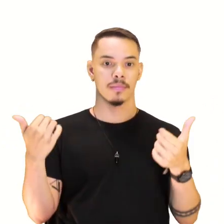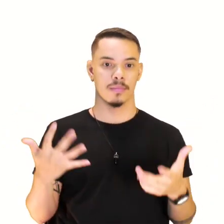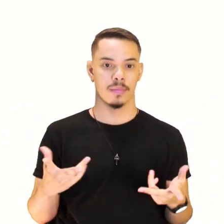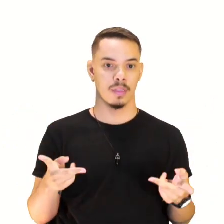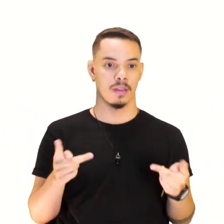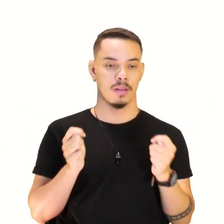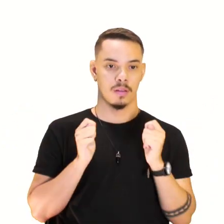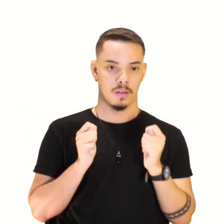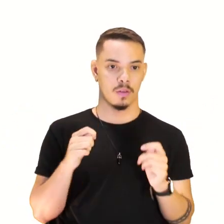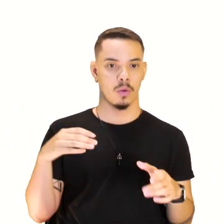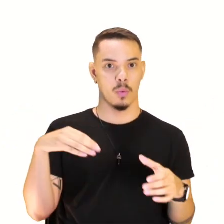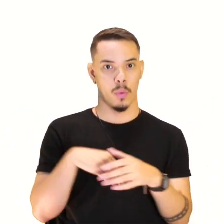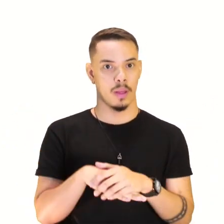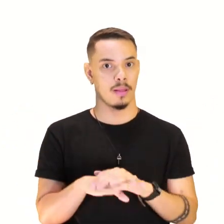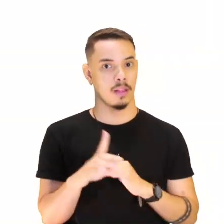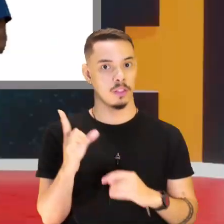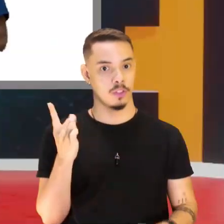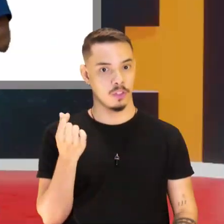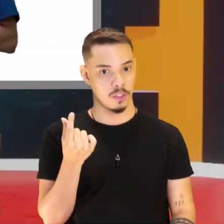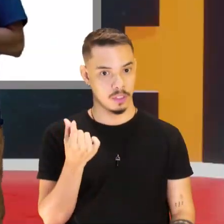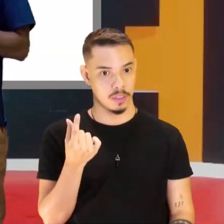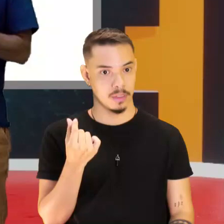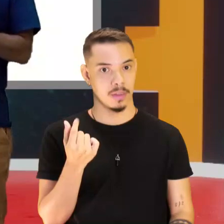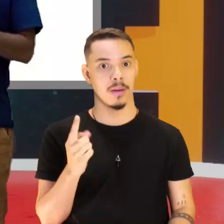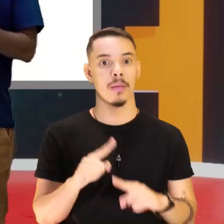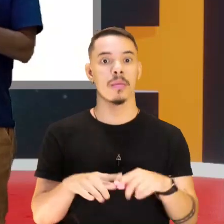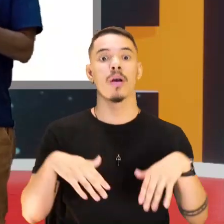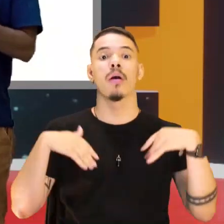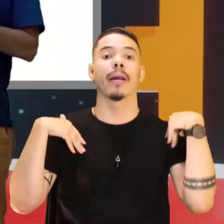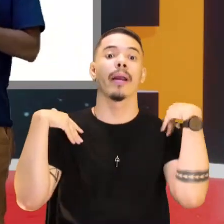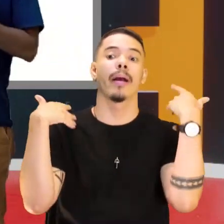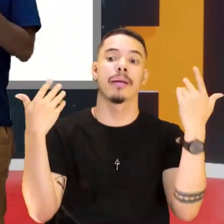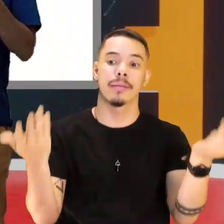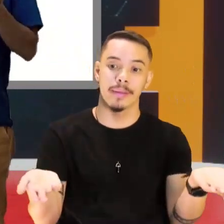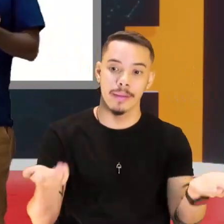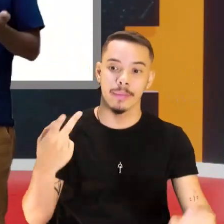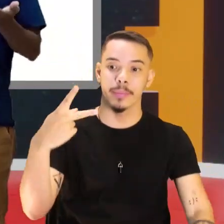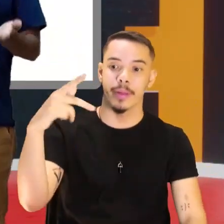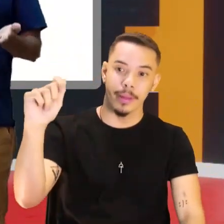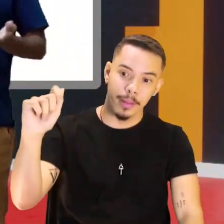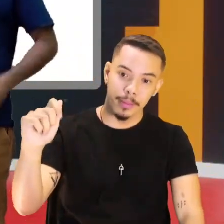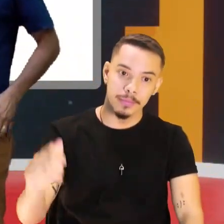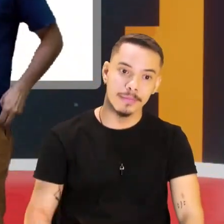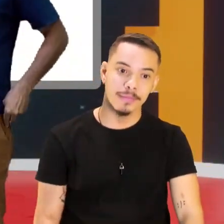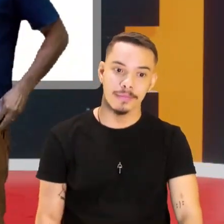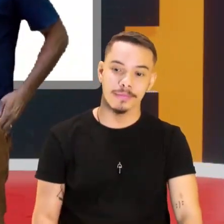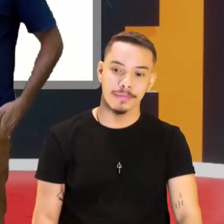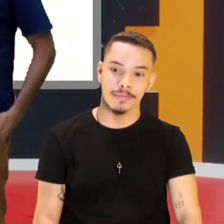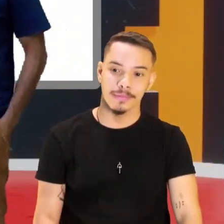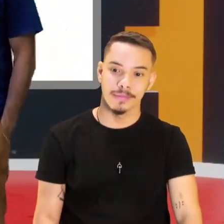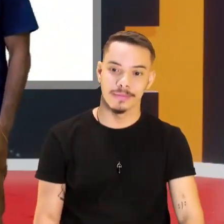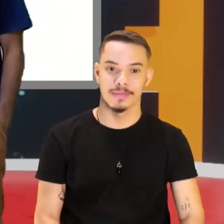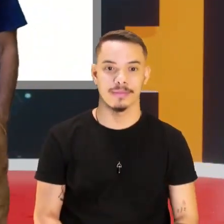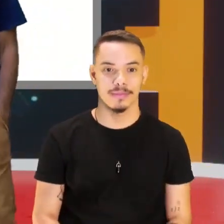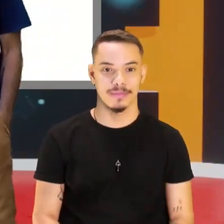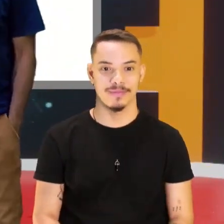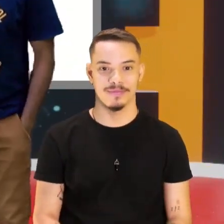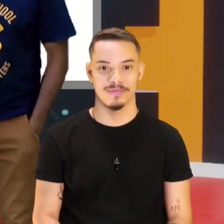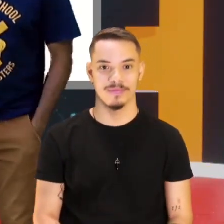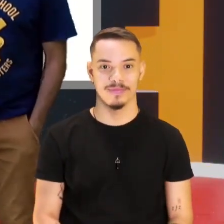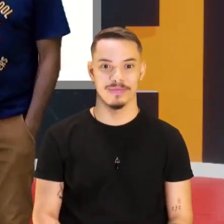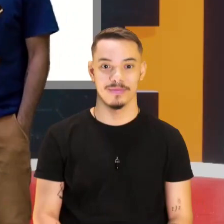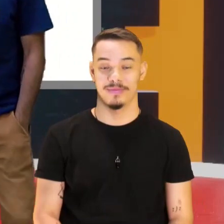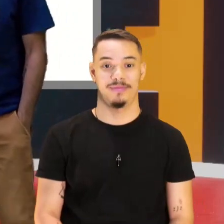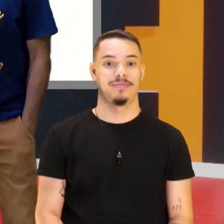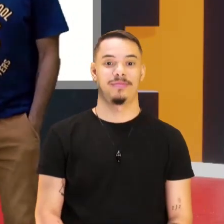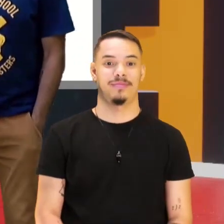está falando de guardar dinheiro, mas e onde fica a PA? Cadê a PA em tudo isso, né? A